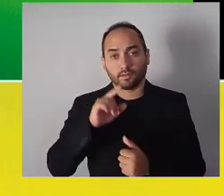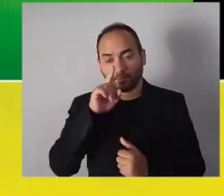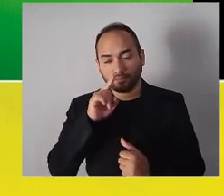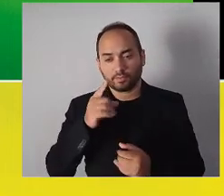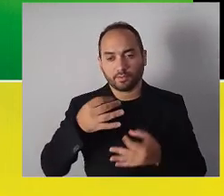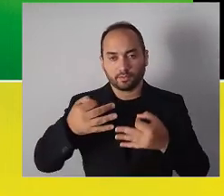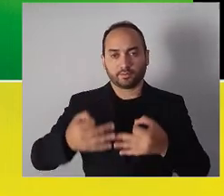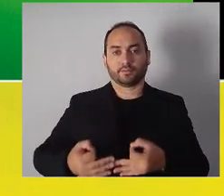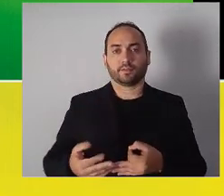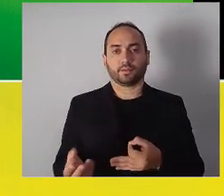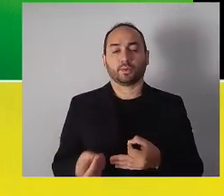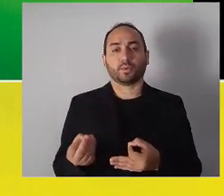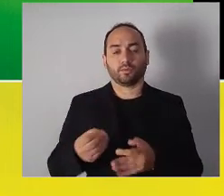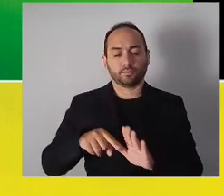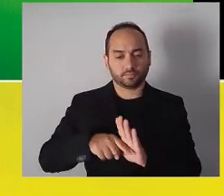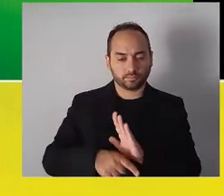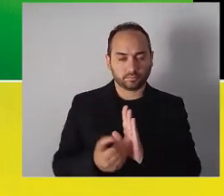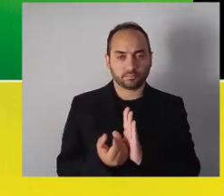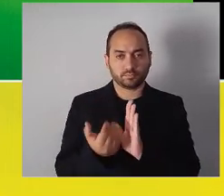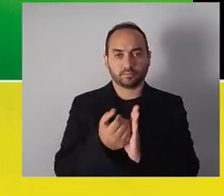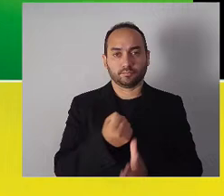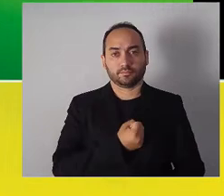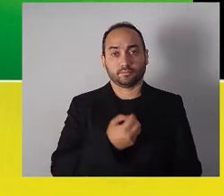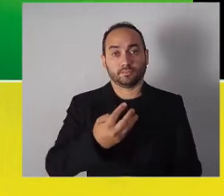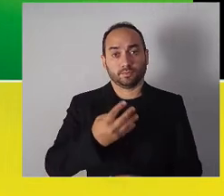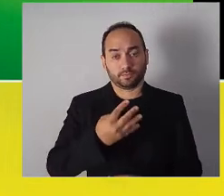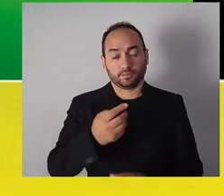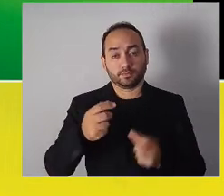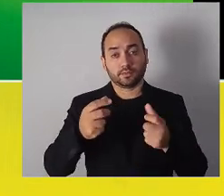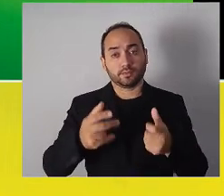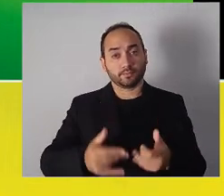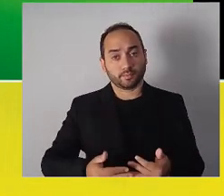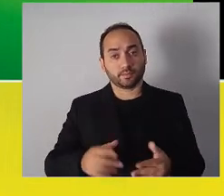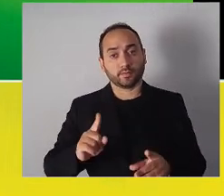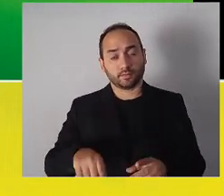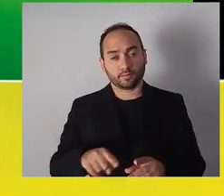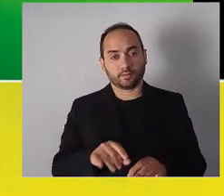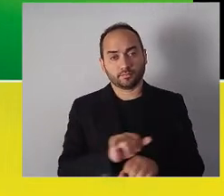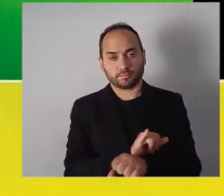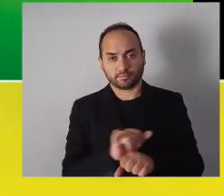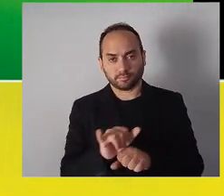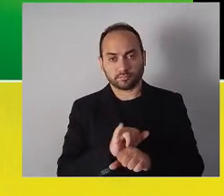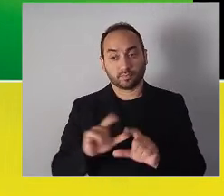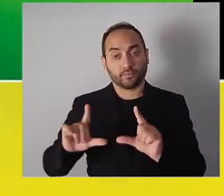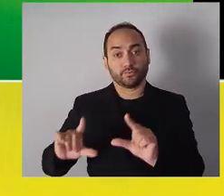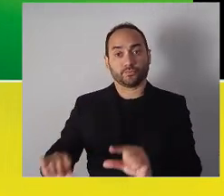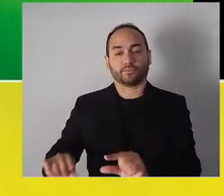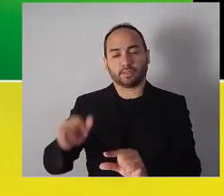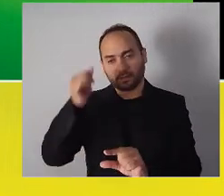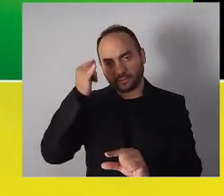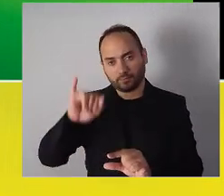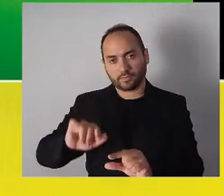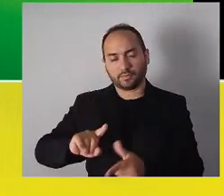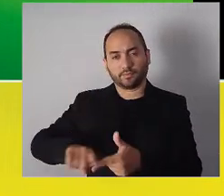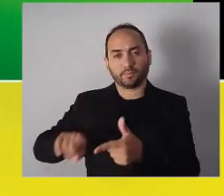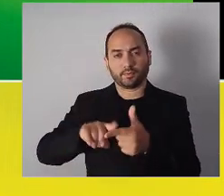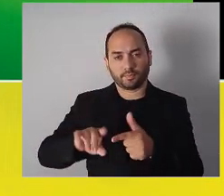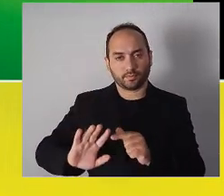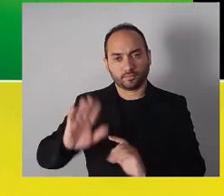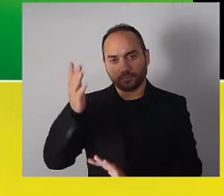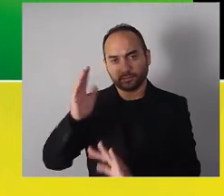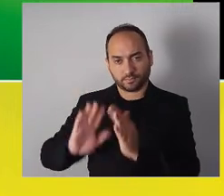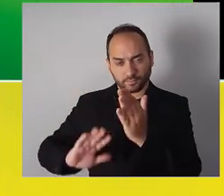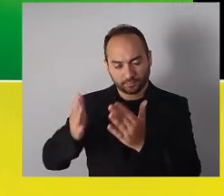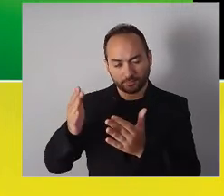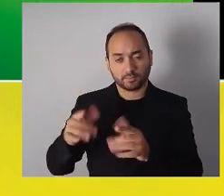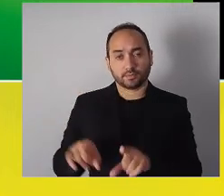integridade institucional são explorados no quarto capítulo, evidenciando as medidas adotadas para mitigar ameaças potenciais e salvaguardar